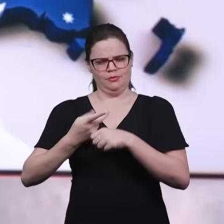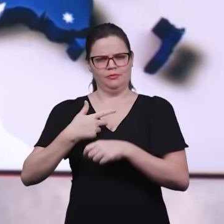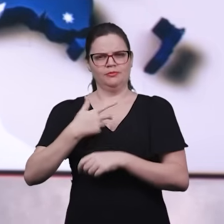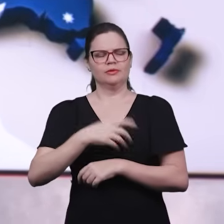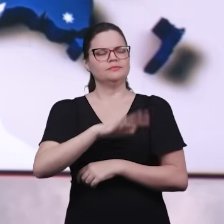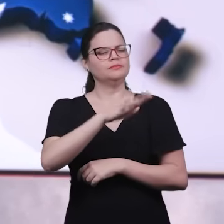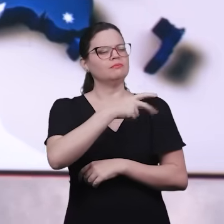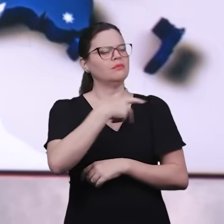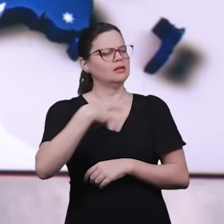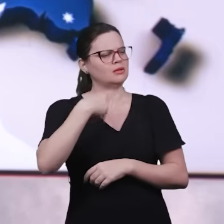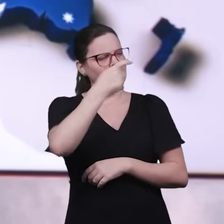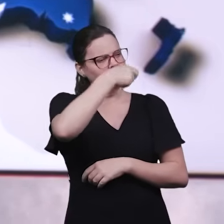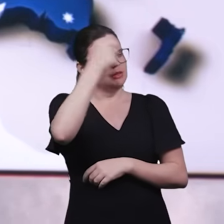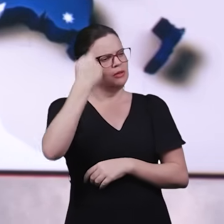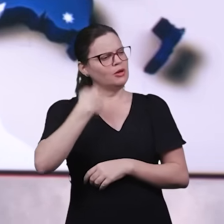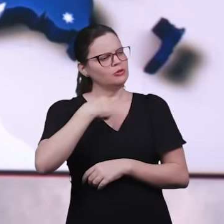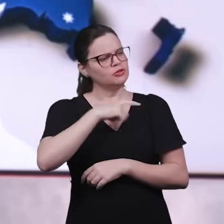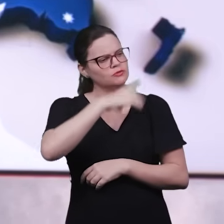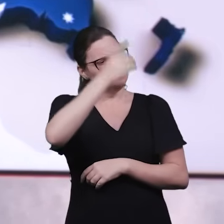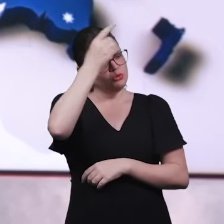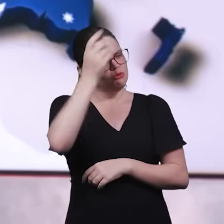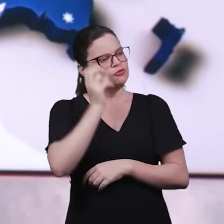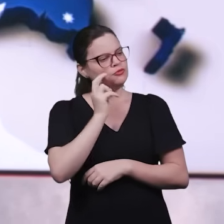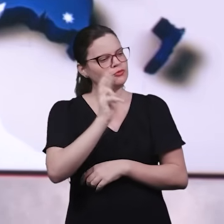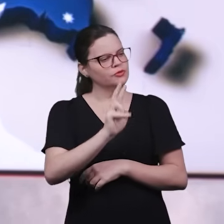e disse, eu tive uma visão.